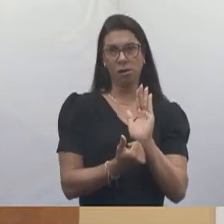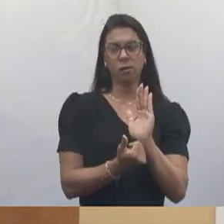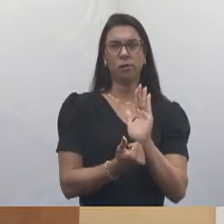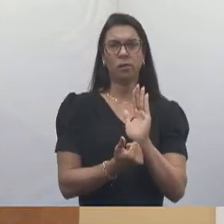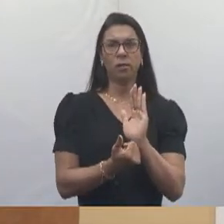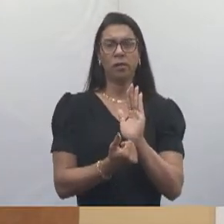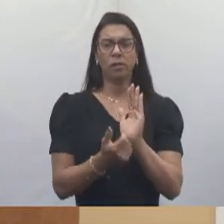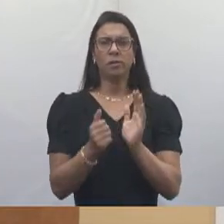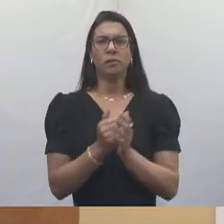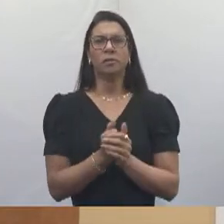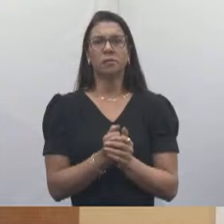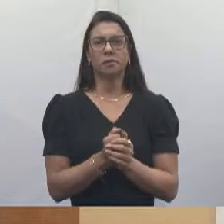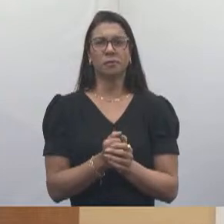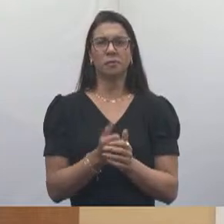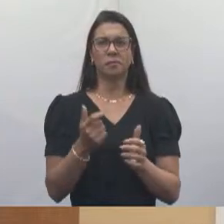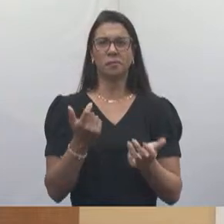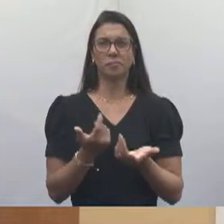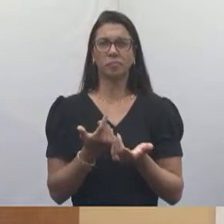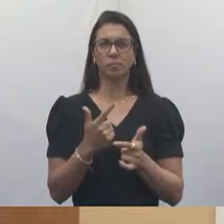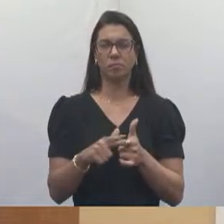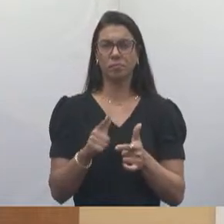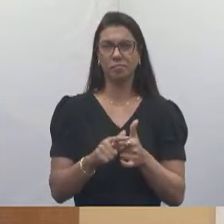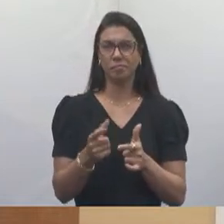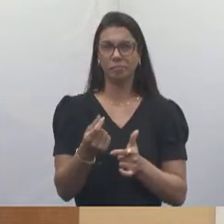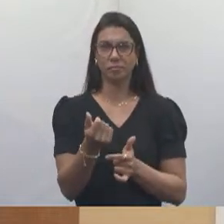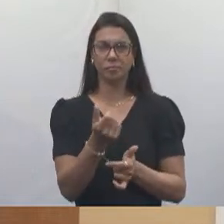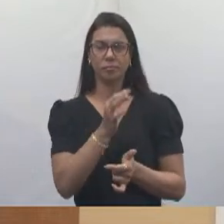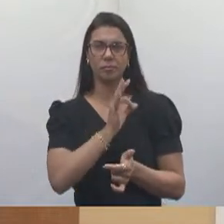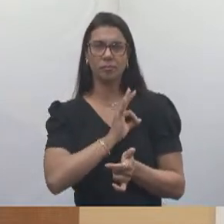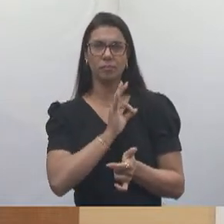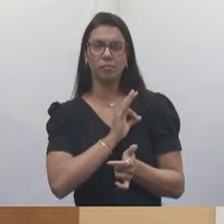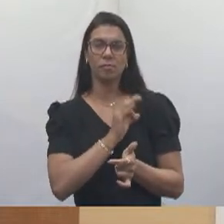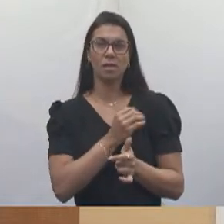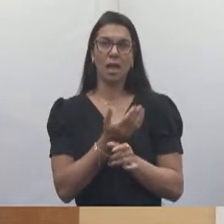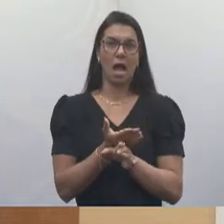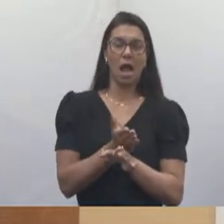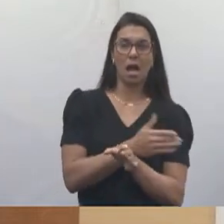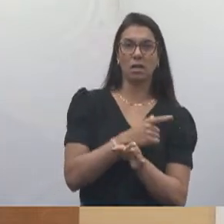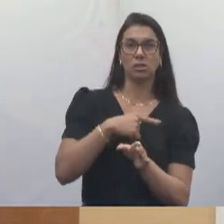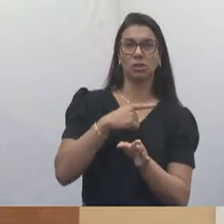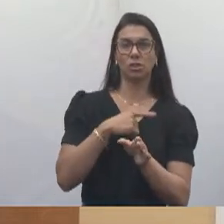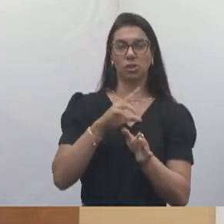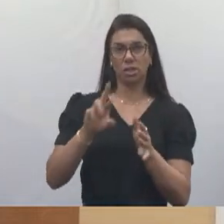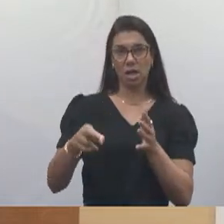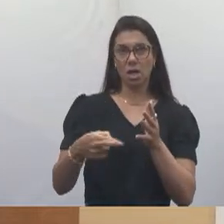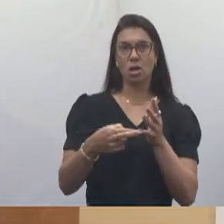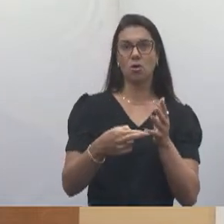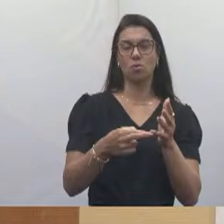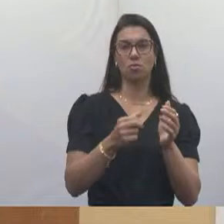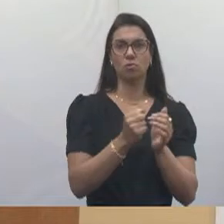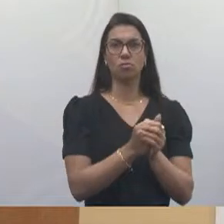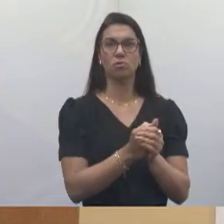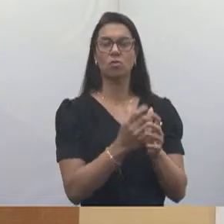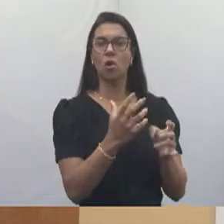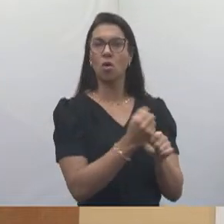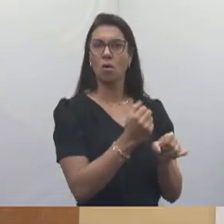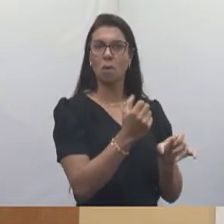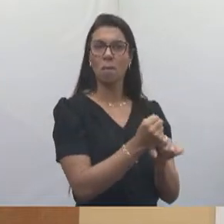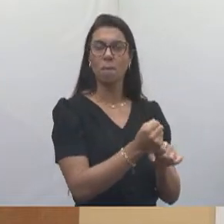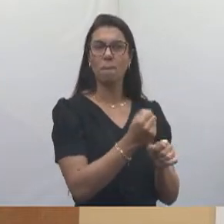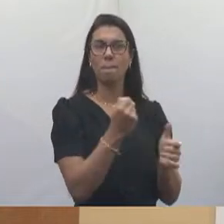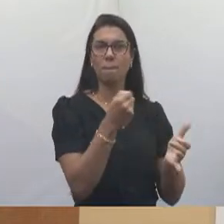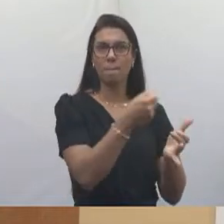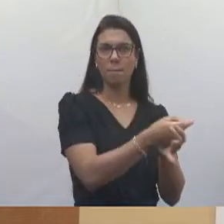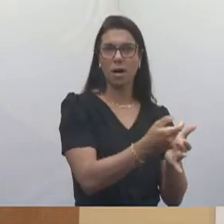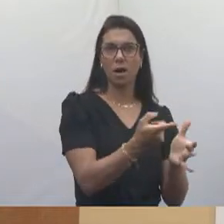situação financeira manteve-se superavitária. Havia recursos disponíveis para o total pagamento de suas dívidas